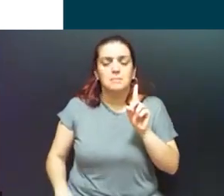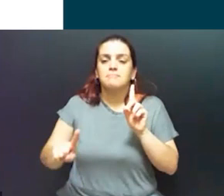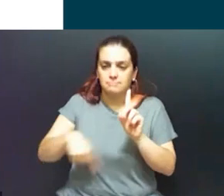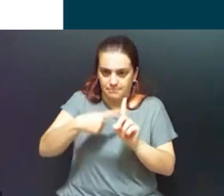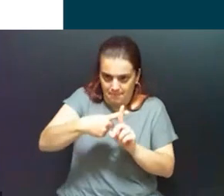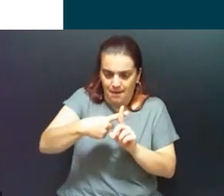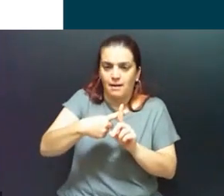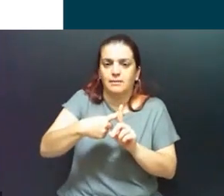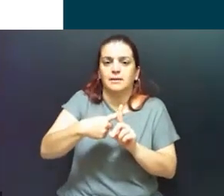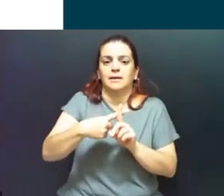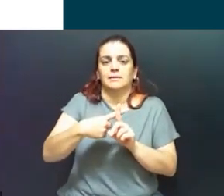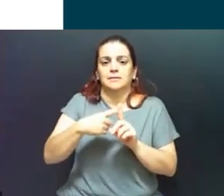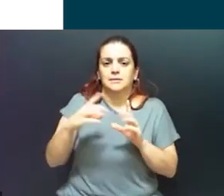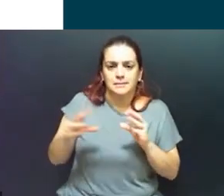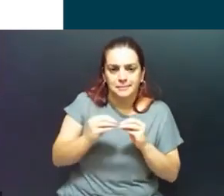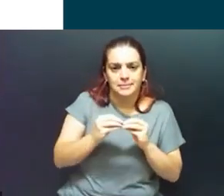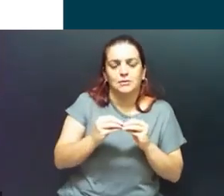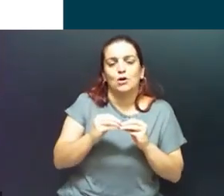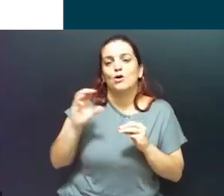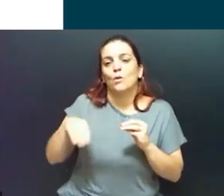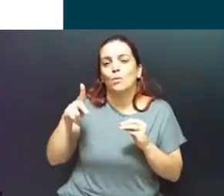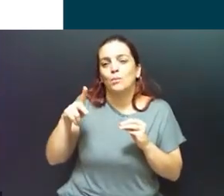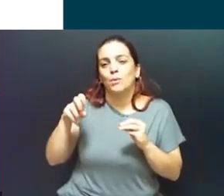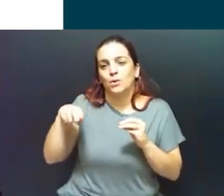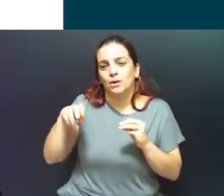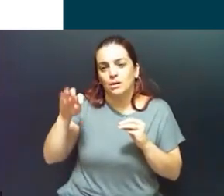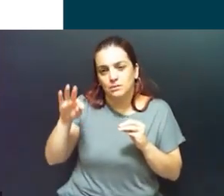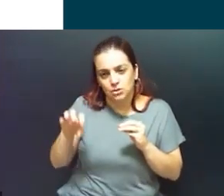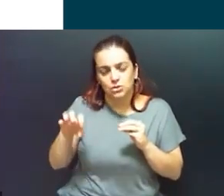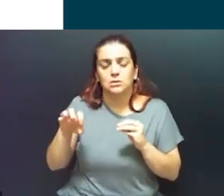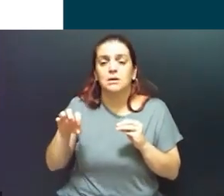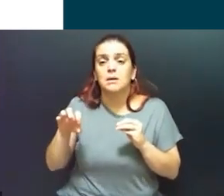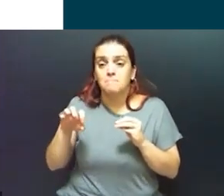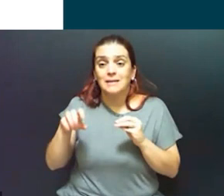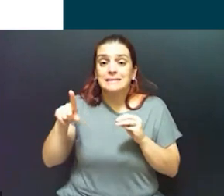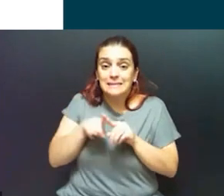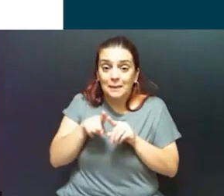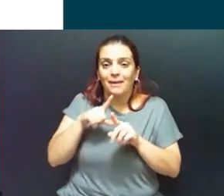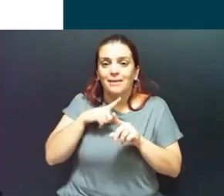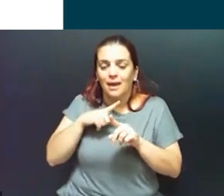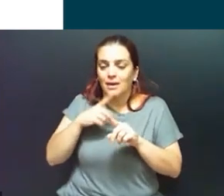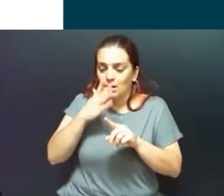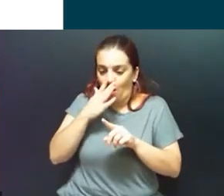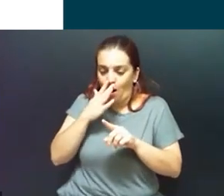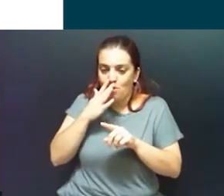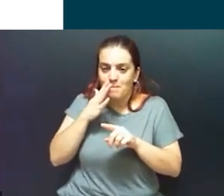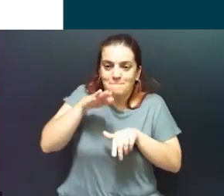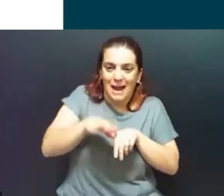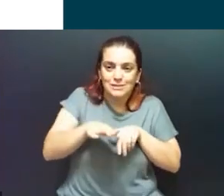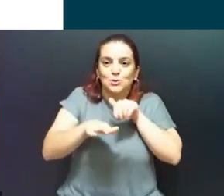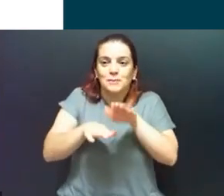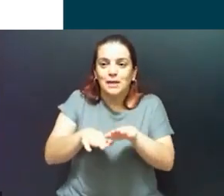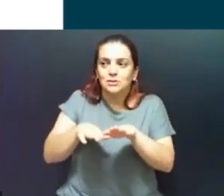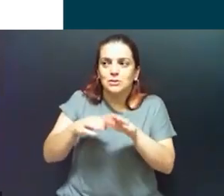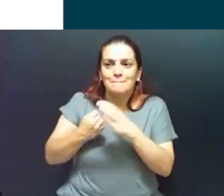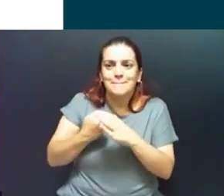aplicação, como unit test, teste de componentes, mas elas também incluem passos específicos para garantir a segurança, a aplicação